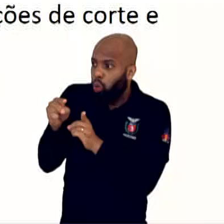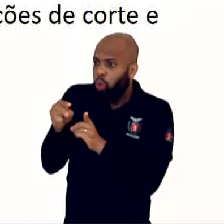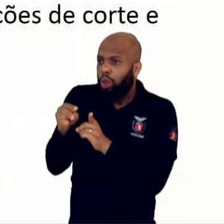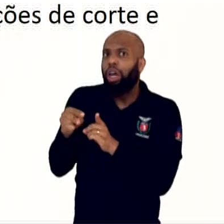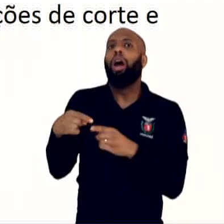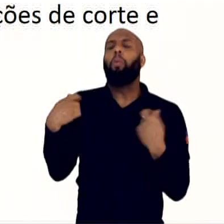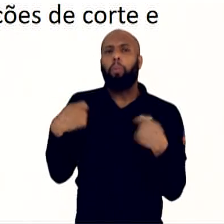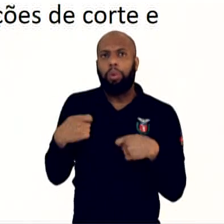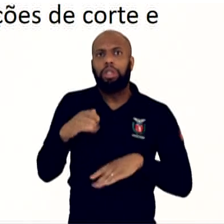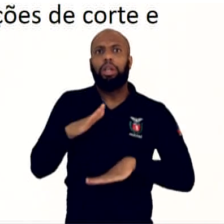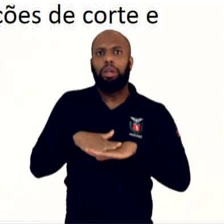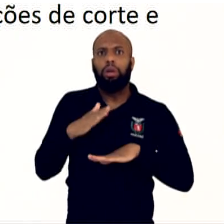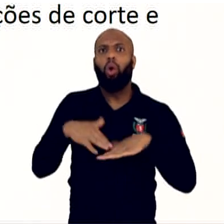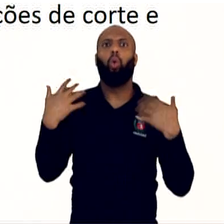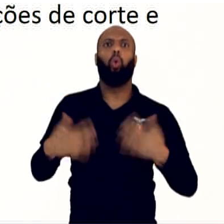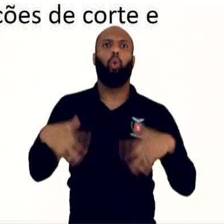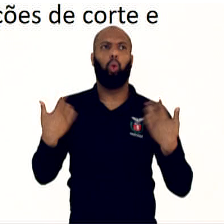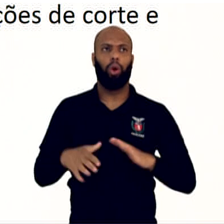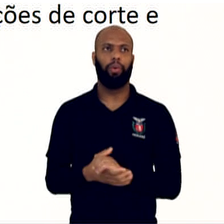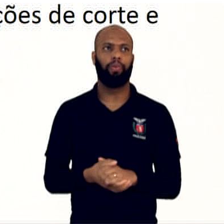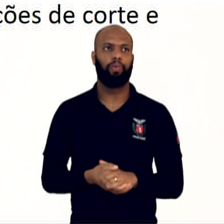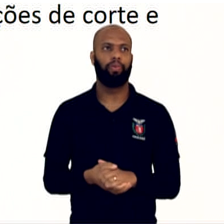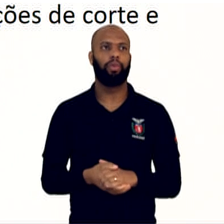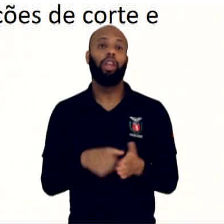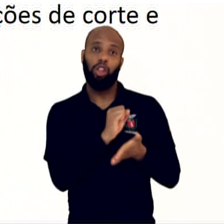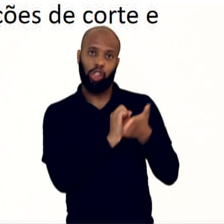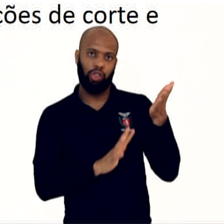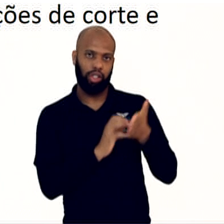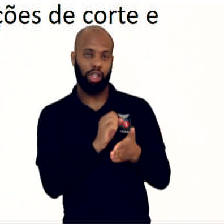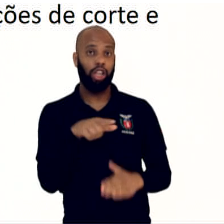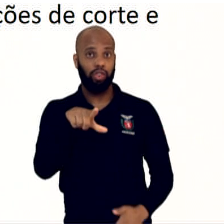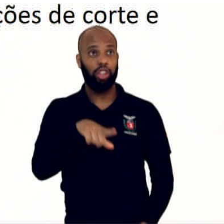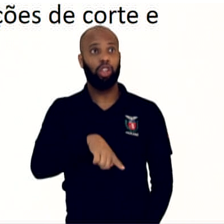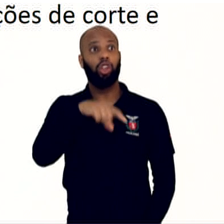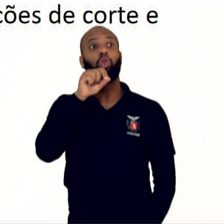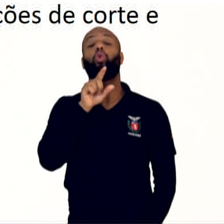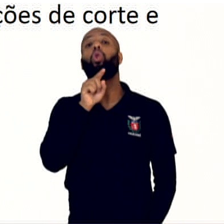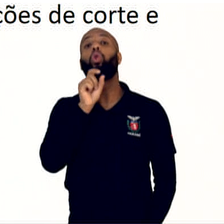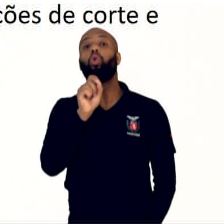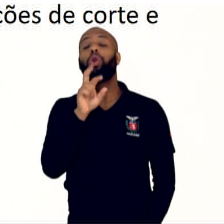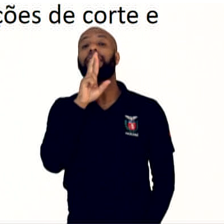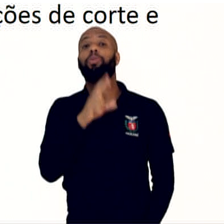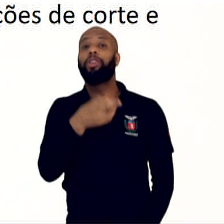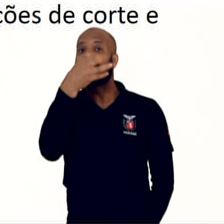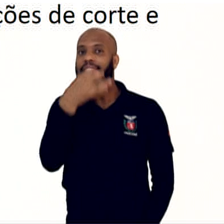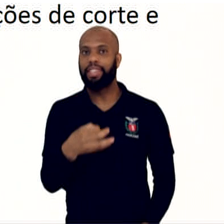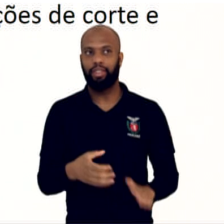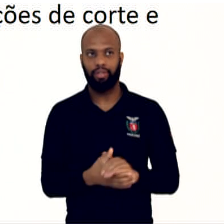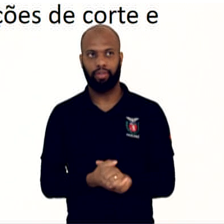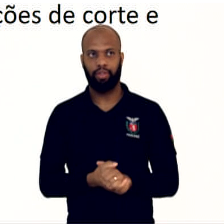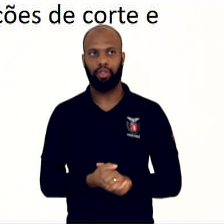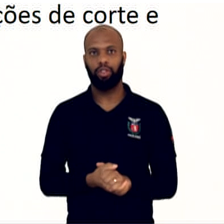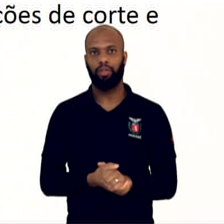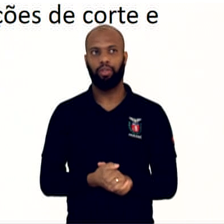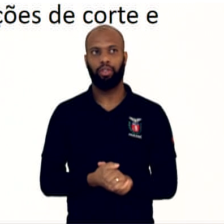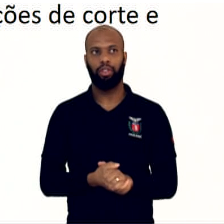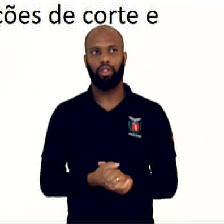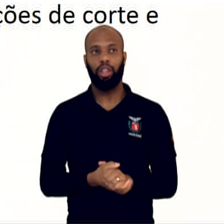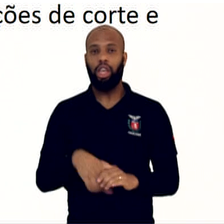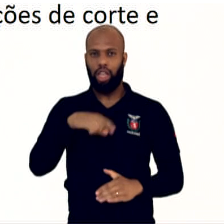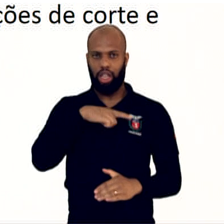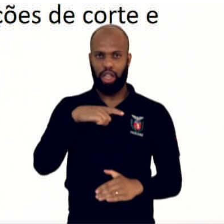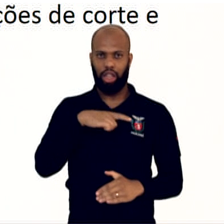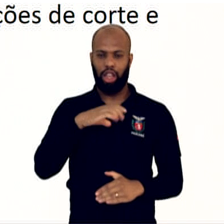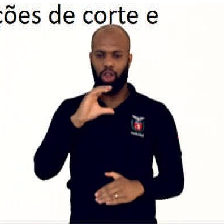Um exercício falando disso. 5. Marque a alternativa correta. Cunha é um tipo de plano